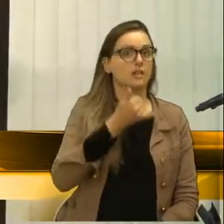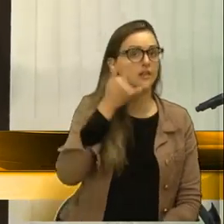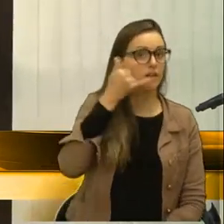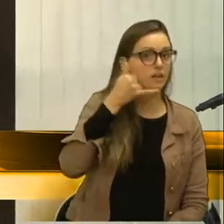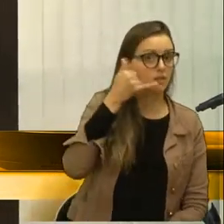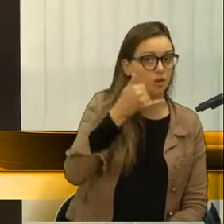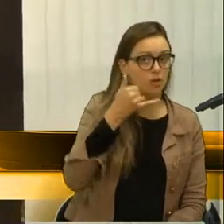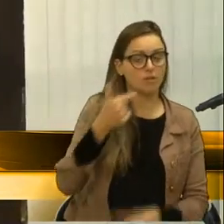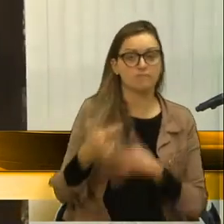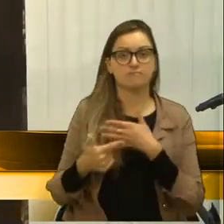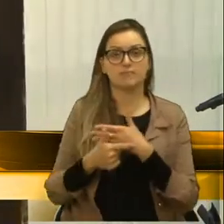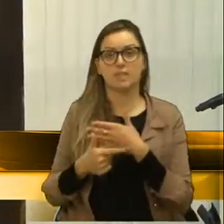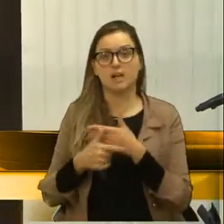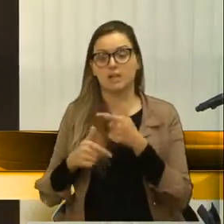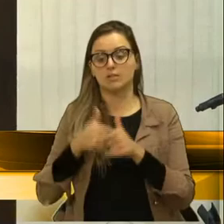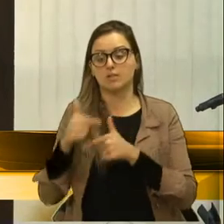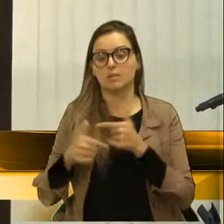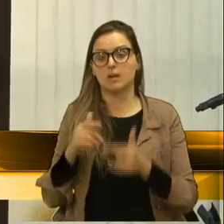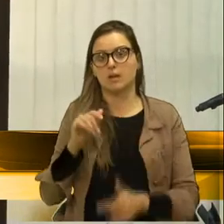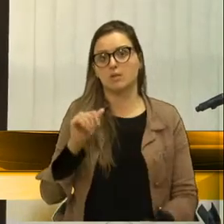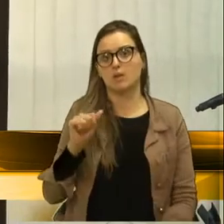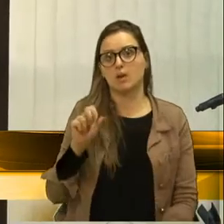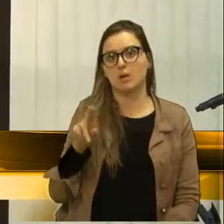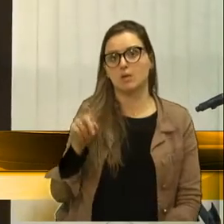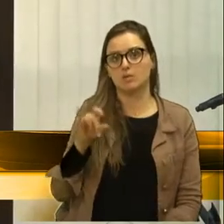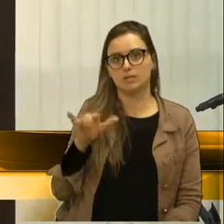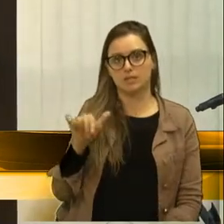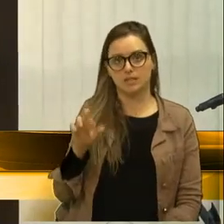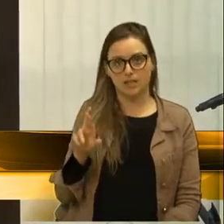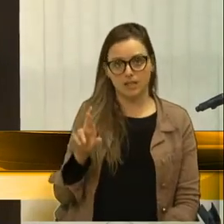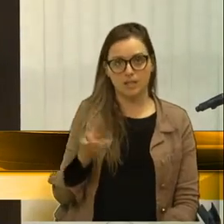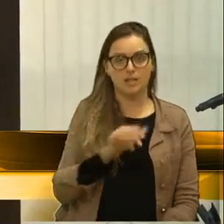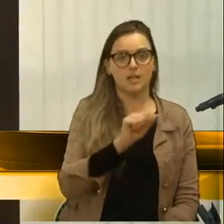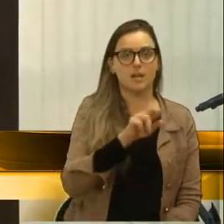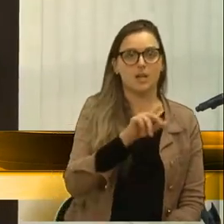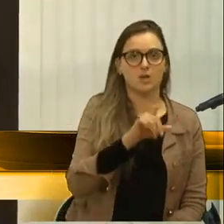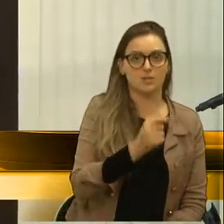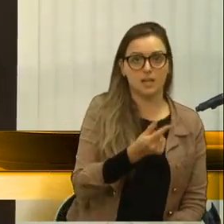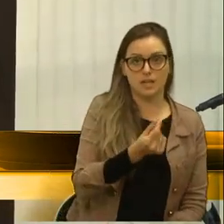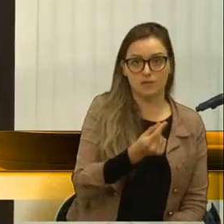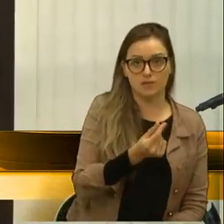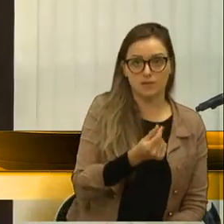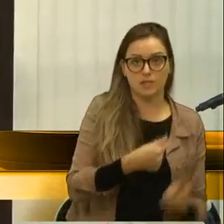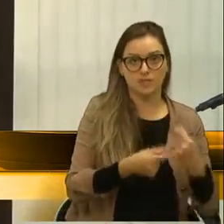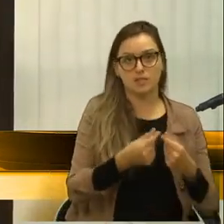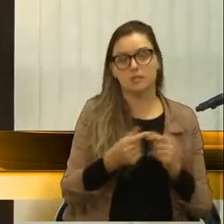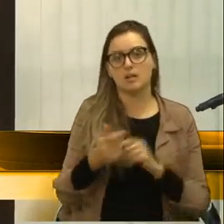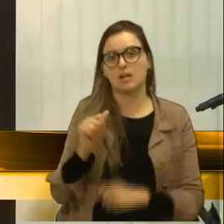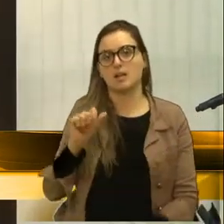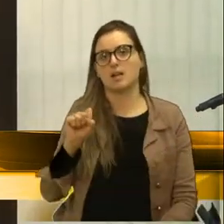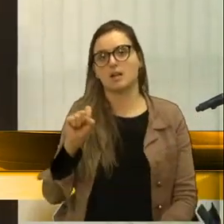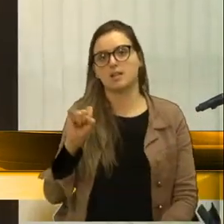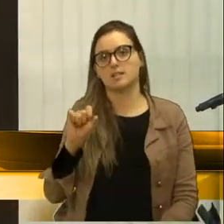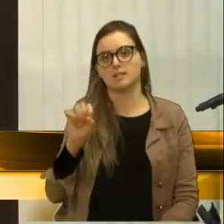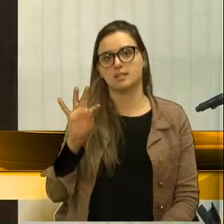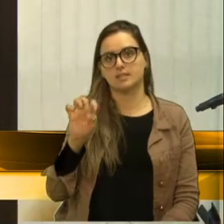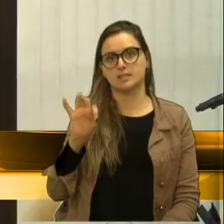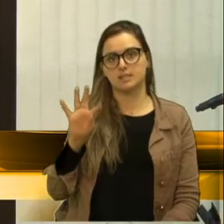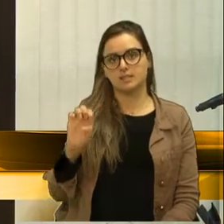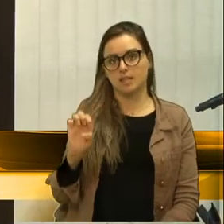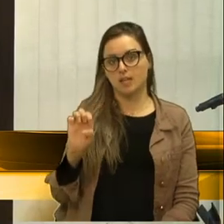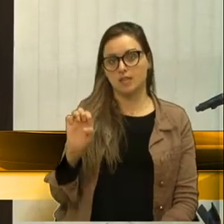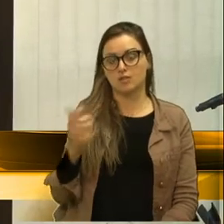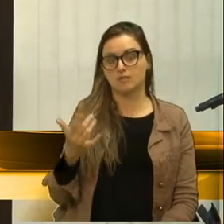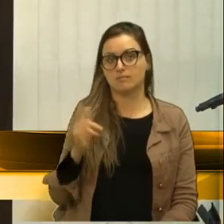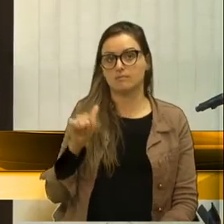e os cargos de serviço de auxiliares legislativos, e o cargo auxiliar financeiro, o assistente legislativo, por que não estão pensados? Isso é